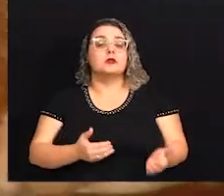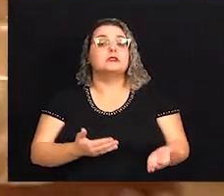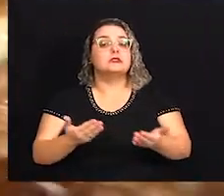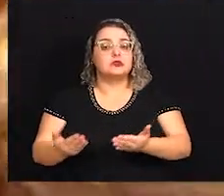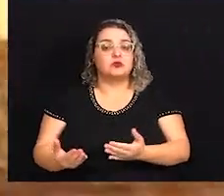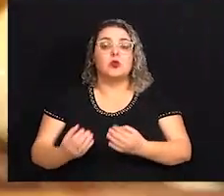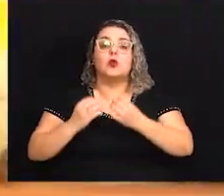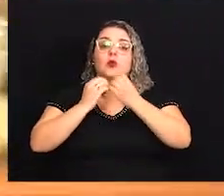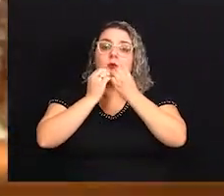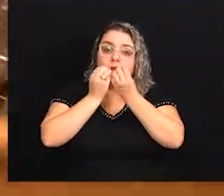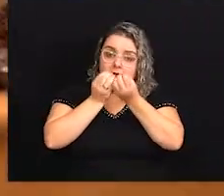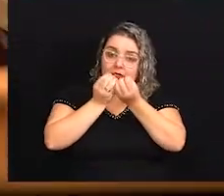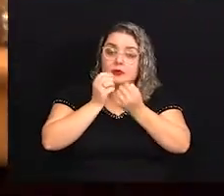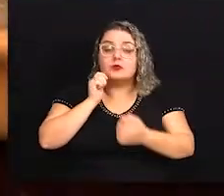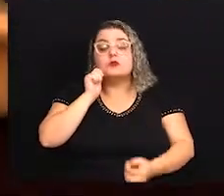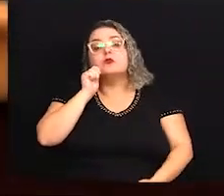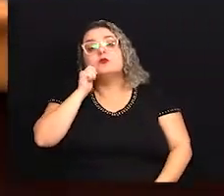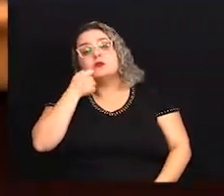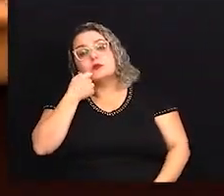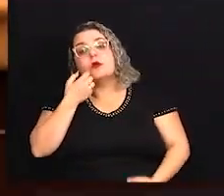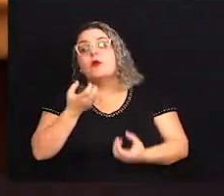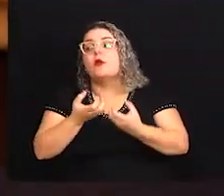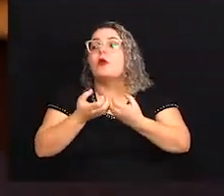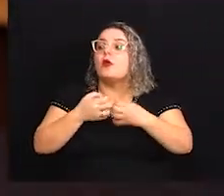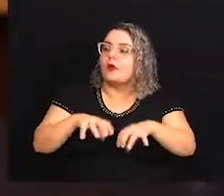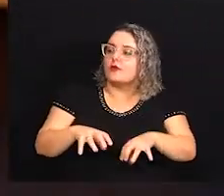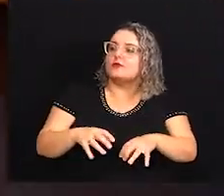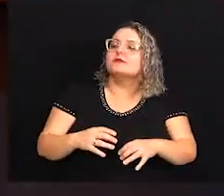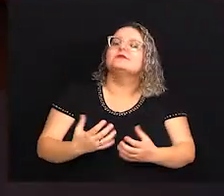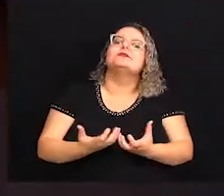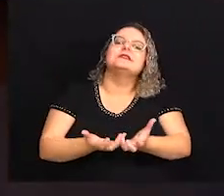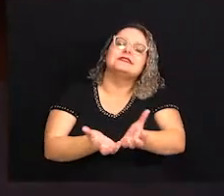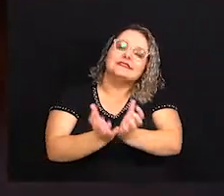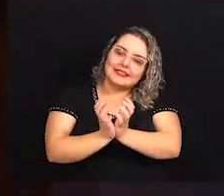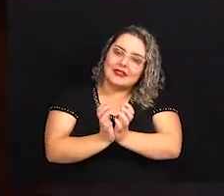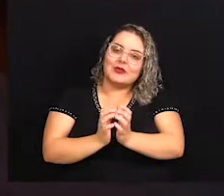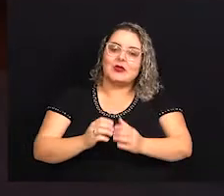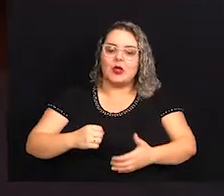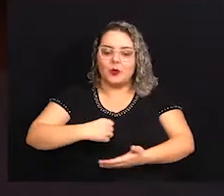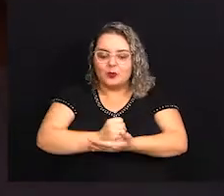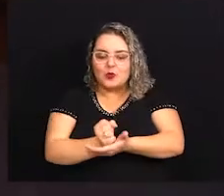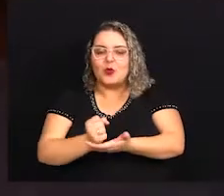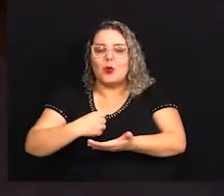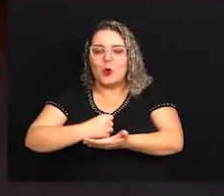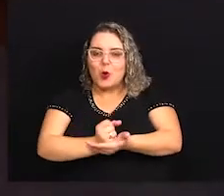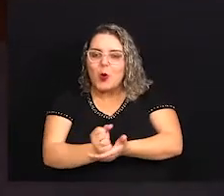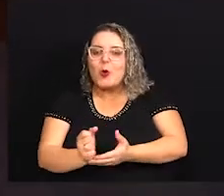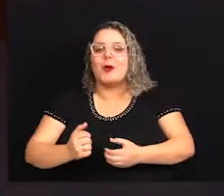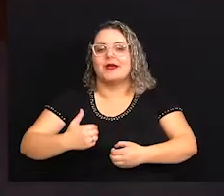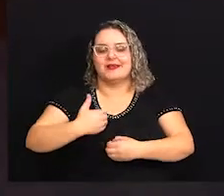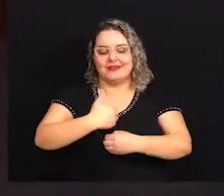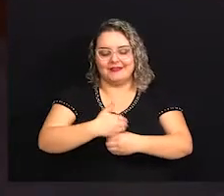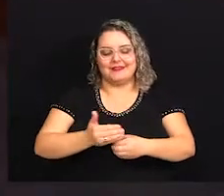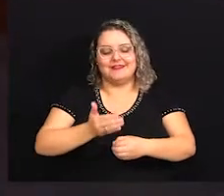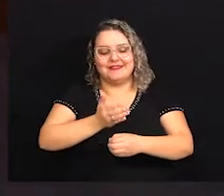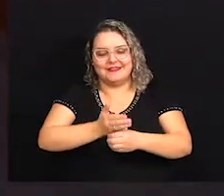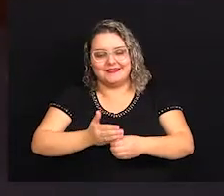Você pode servir com milho, pão, ovos, salada e purê de batata.